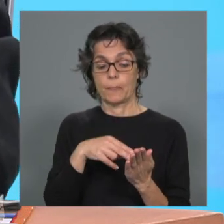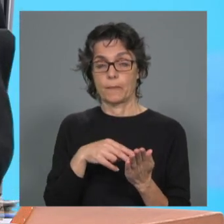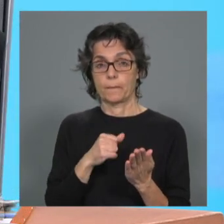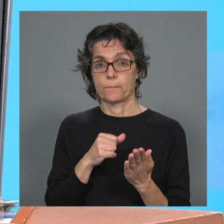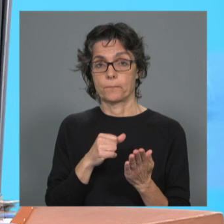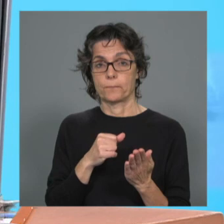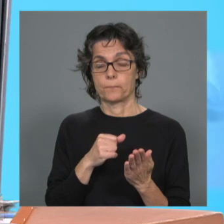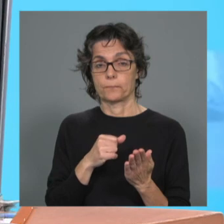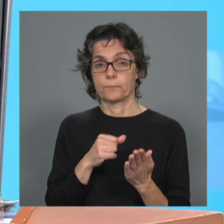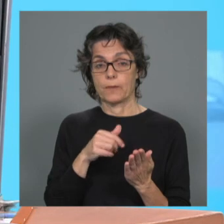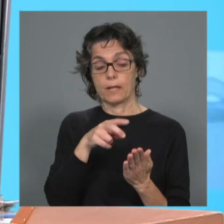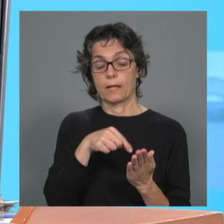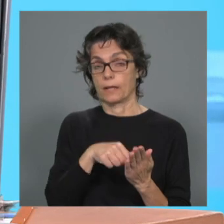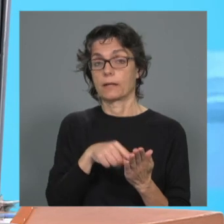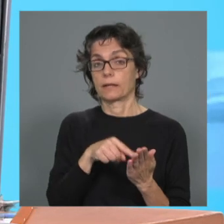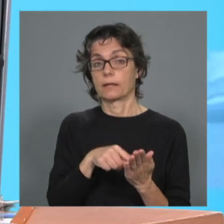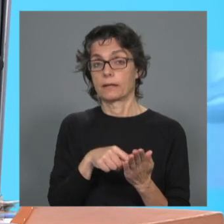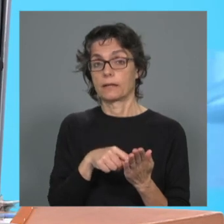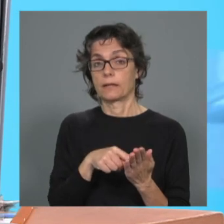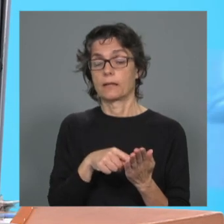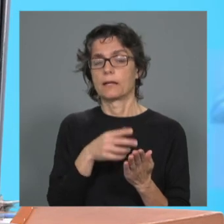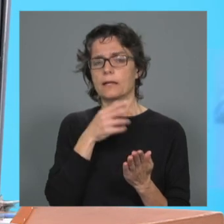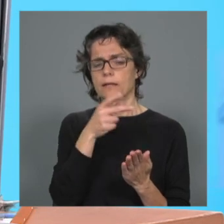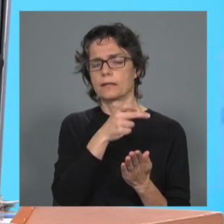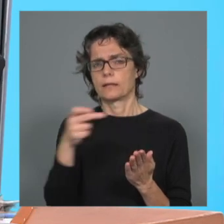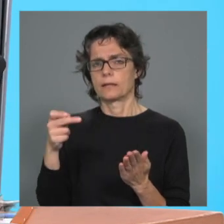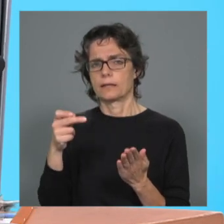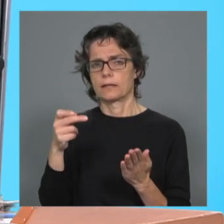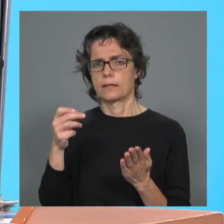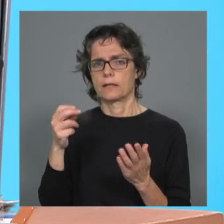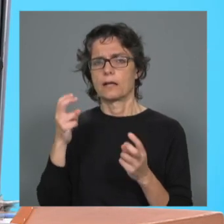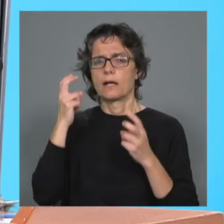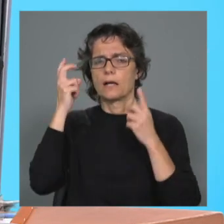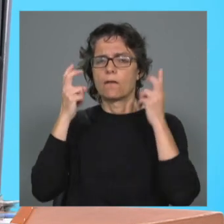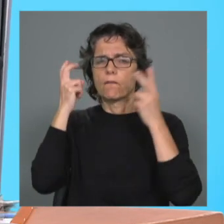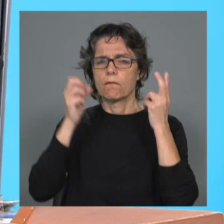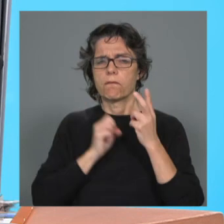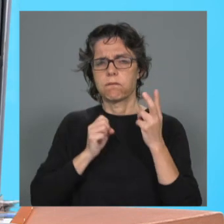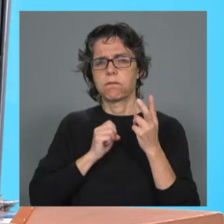Nós temos aqui neste texto: as minhas ovelhas escutam a minha voz.